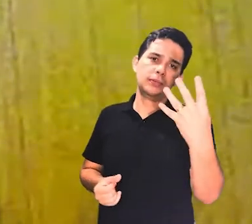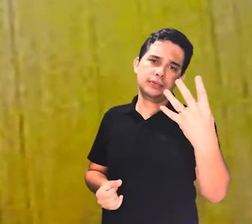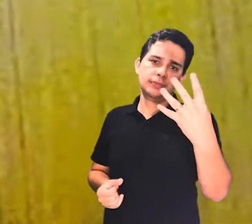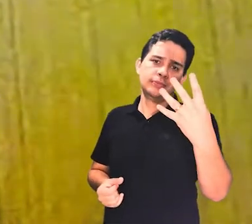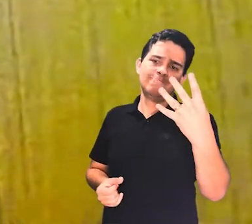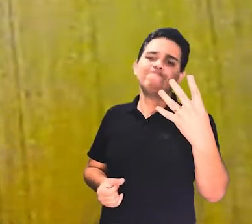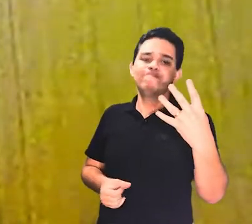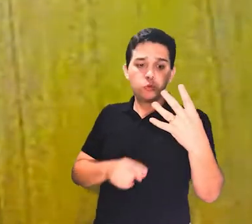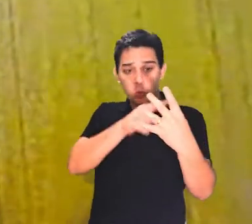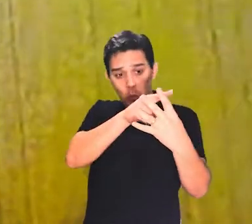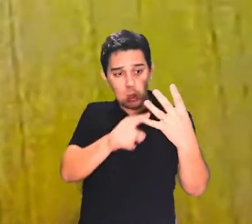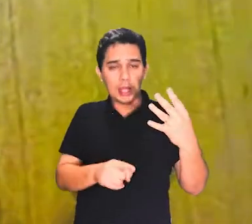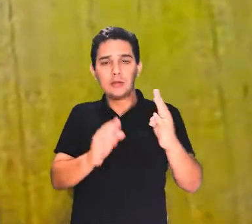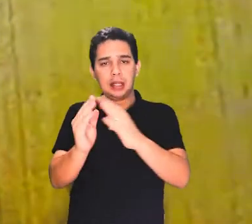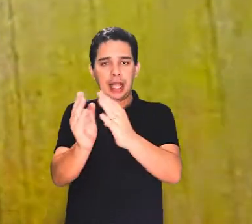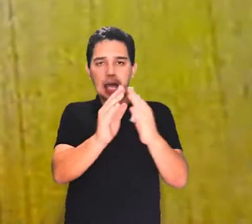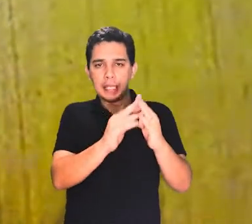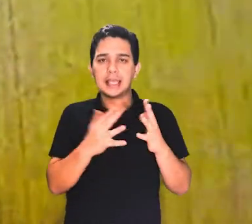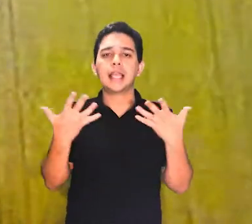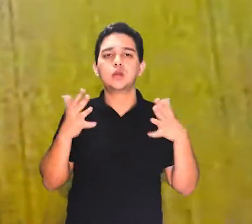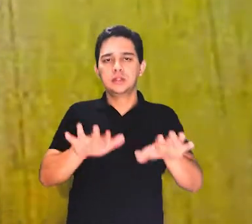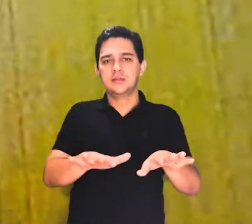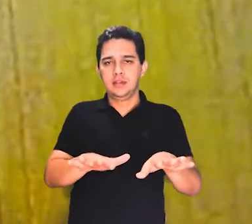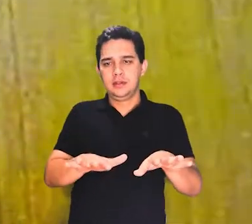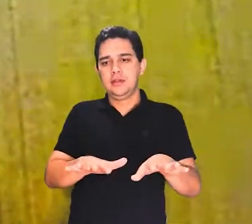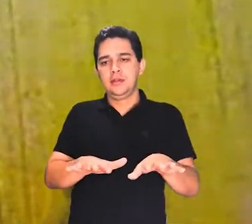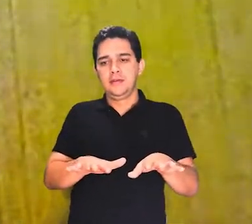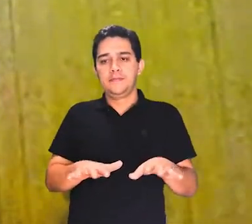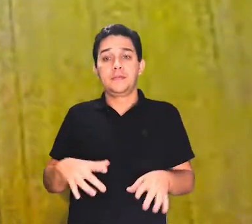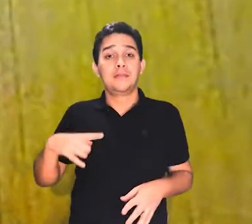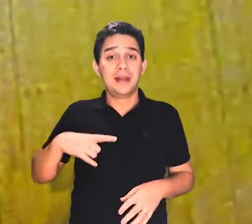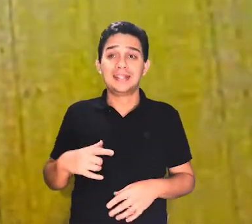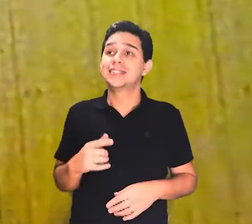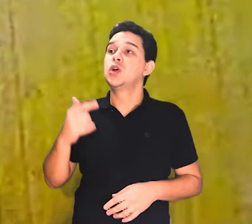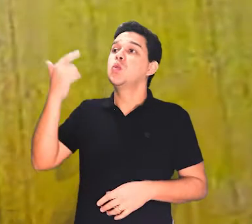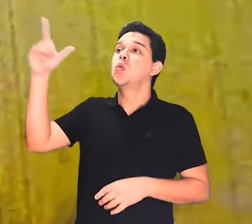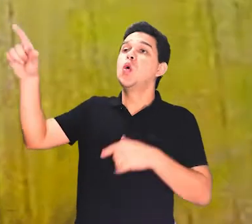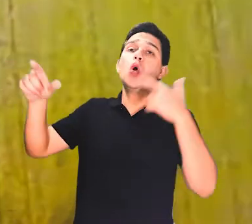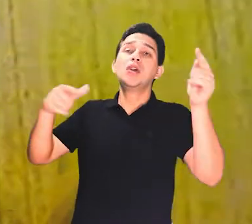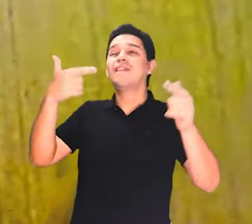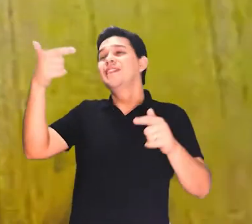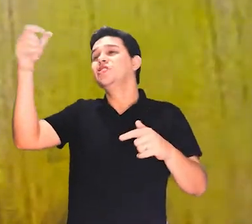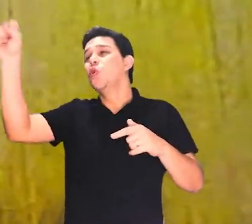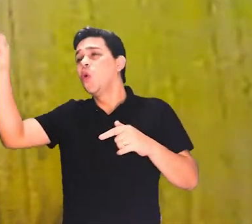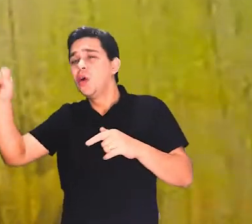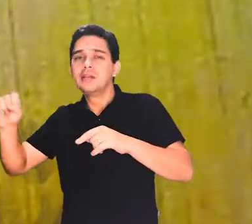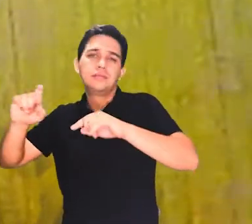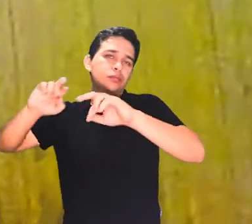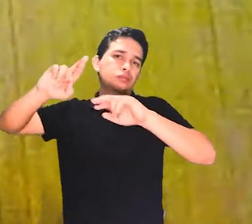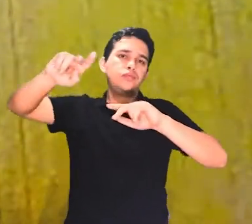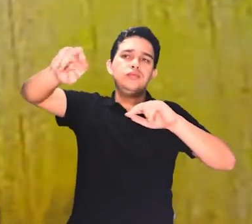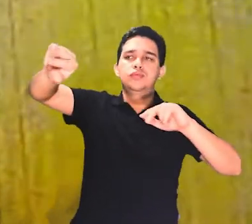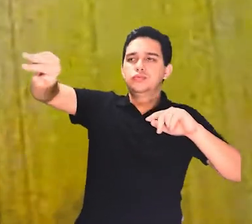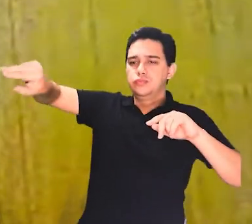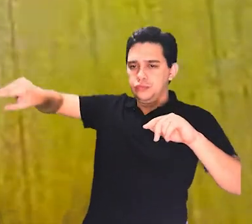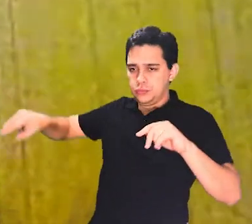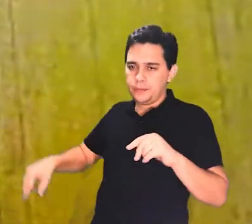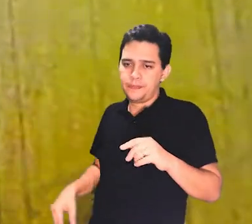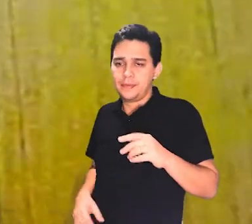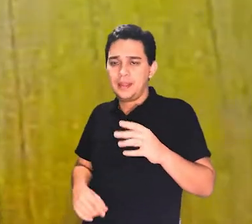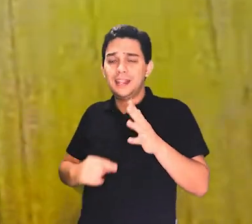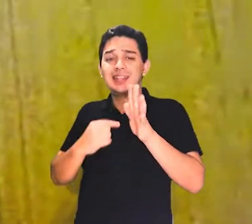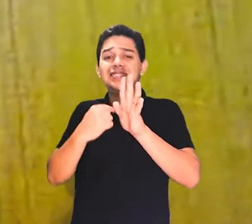4 residências inclusivas e 28 outras modalidades, né? Dentre essas, 5